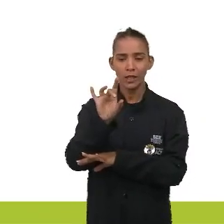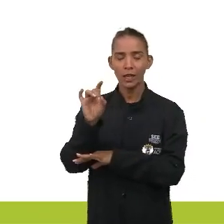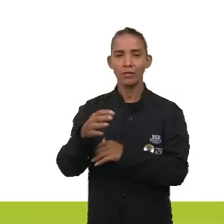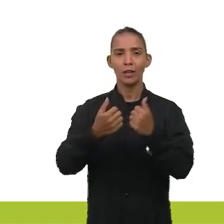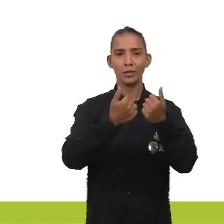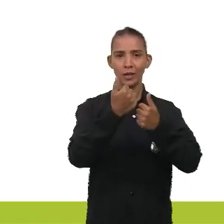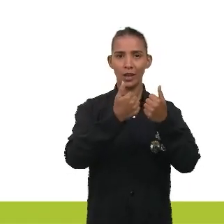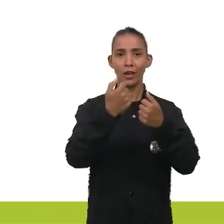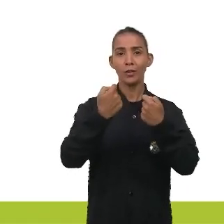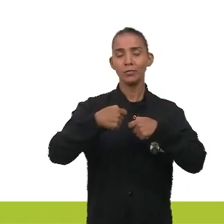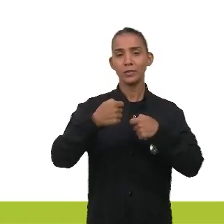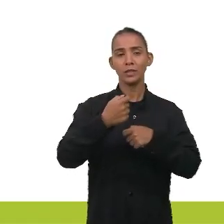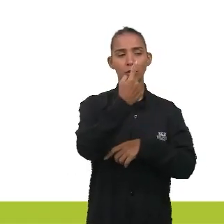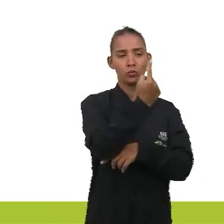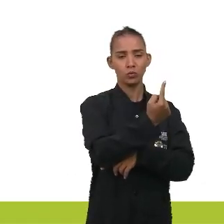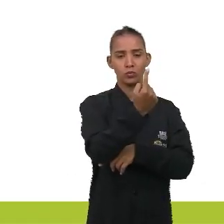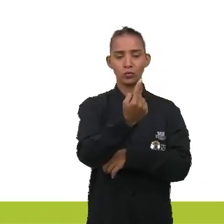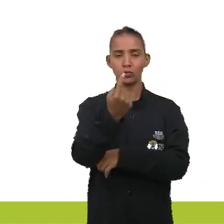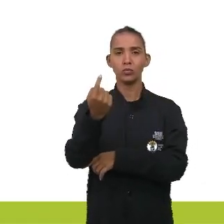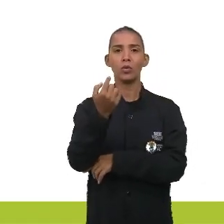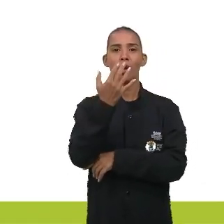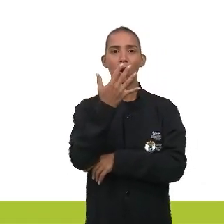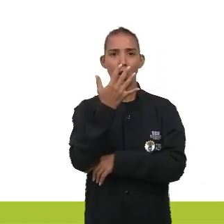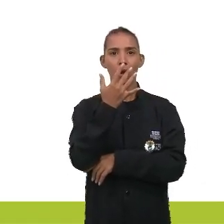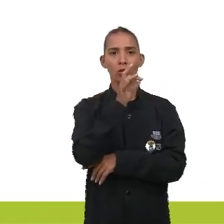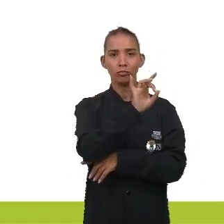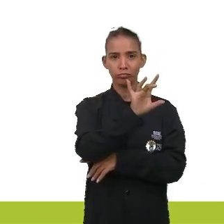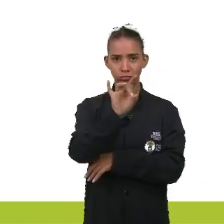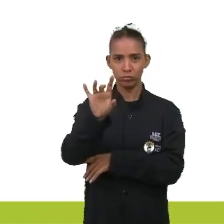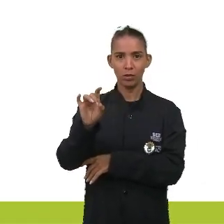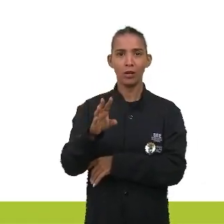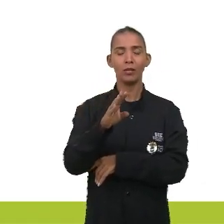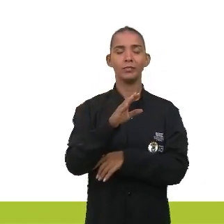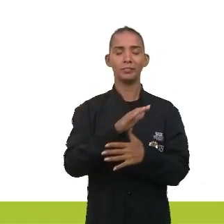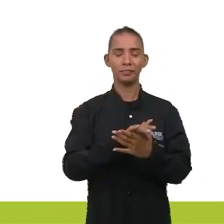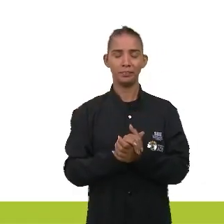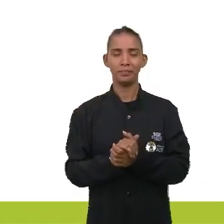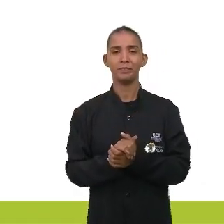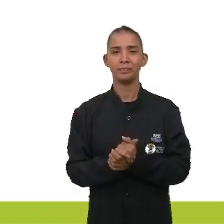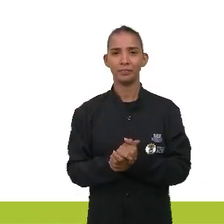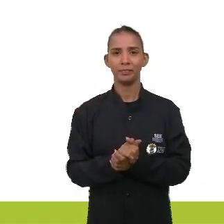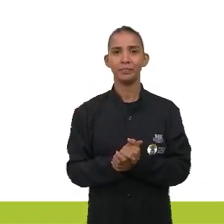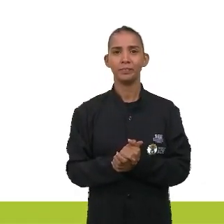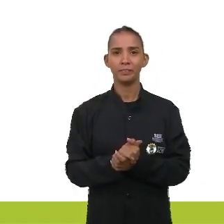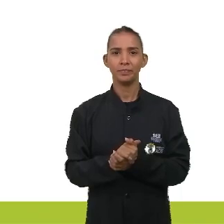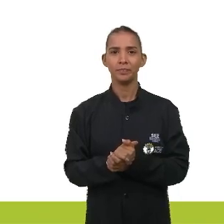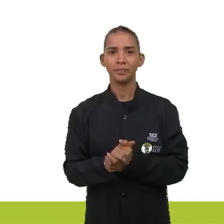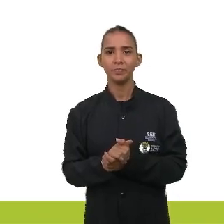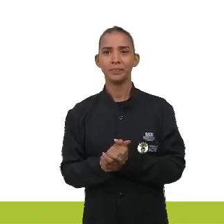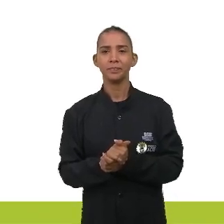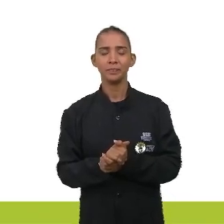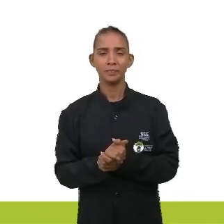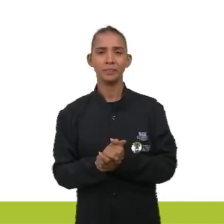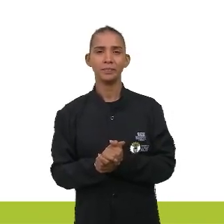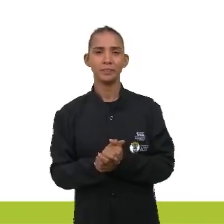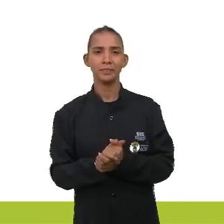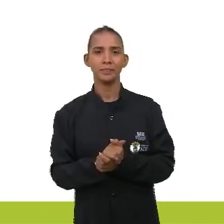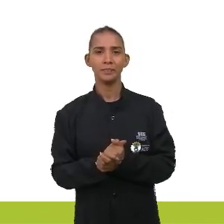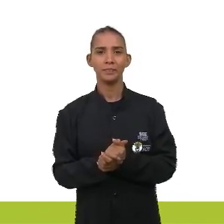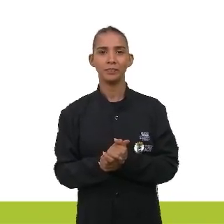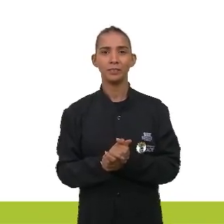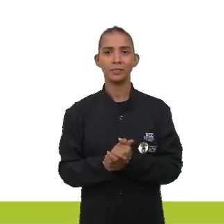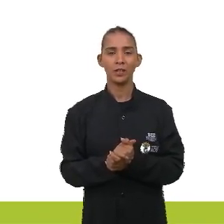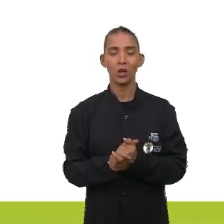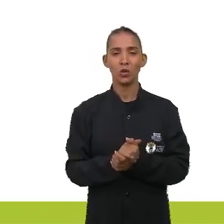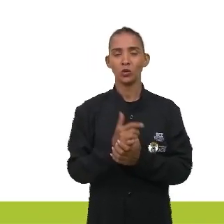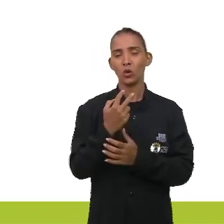fixa lá. Por exemplo, eu tenho que ter um com a cor amarela, branca, laranja e verde obrigatoriamente. De modo que eu não vou resolver esse problema.